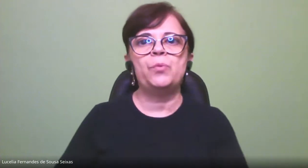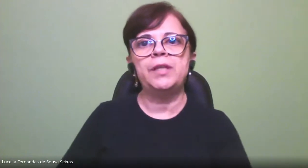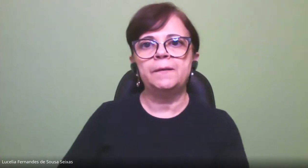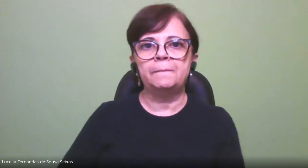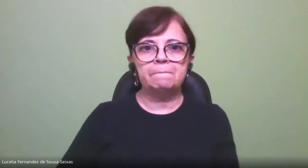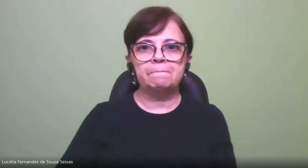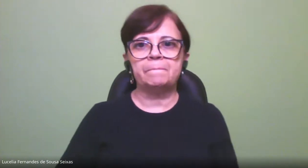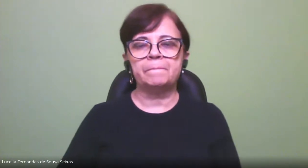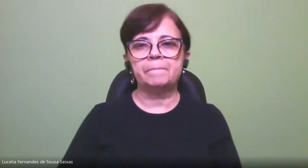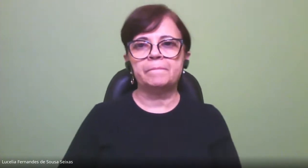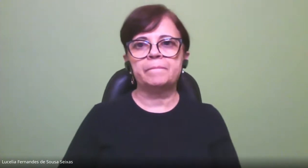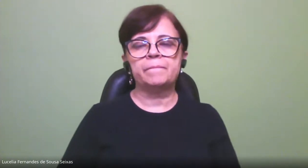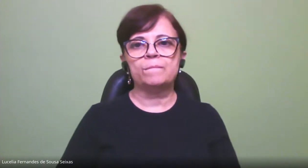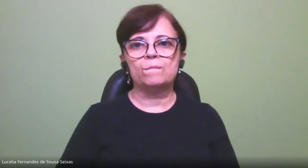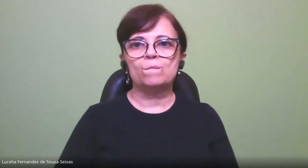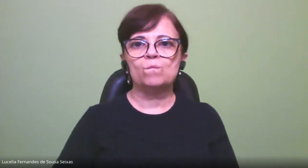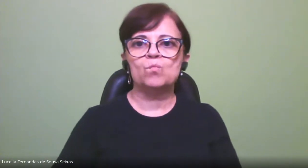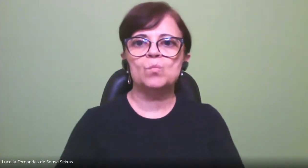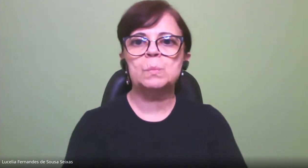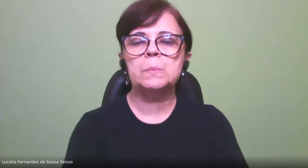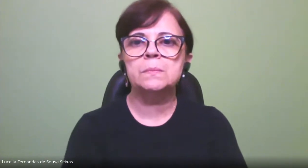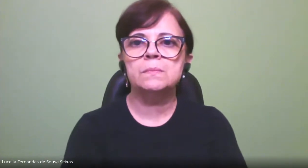Pode responder.